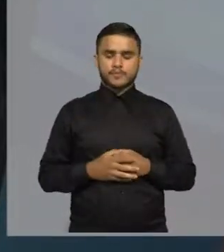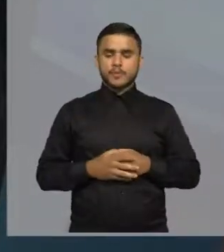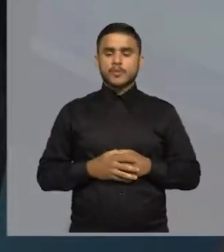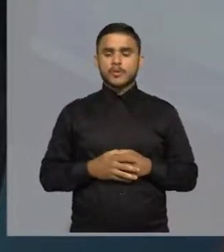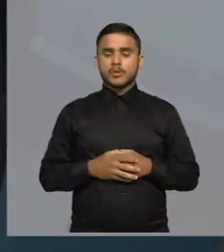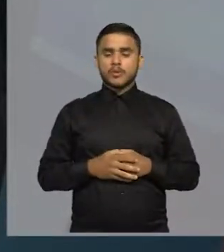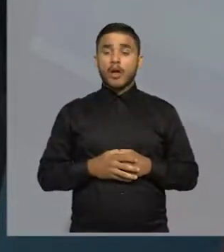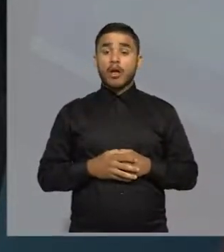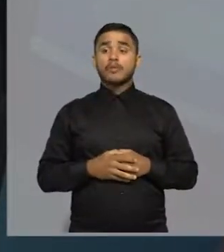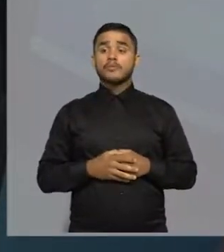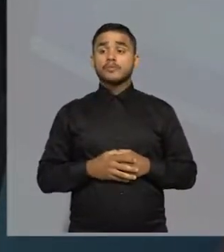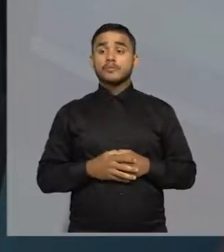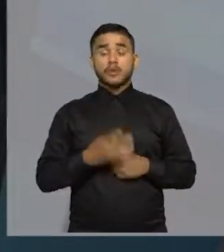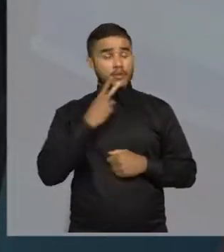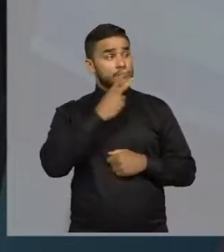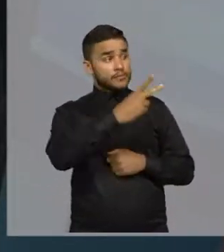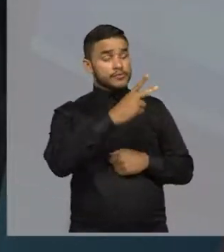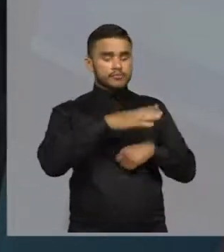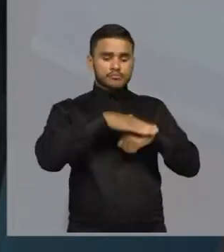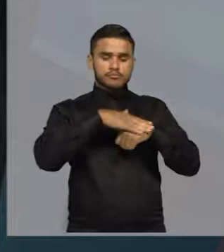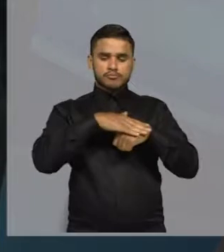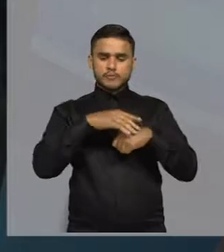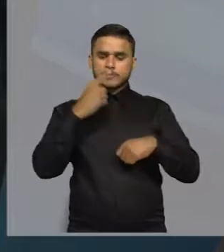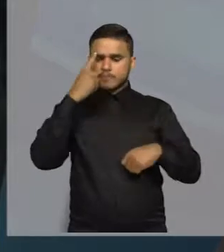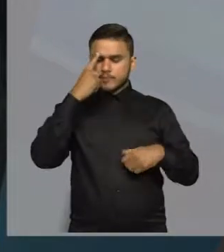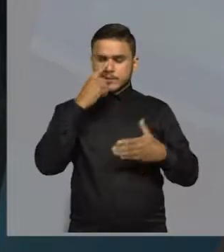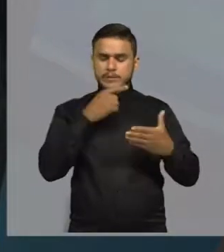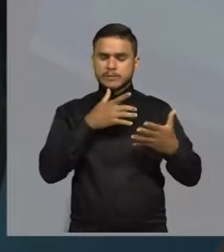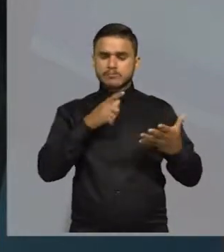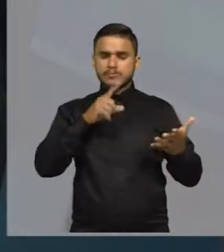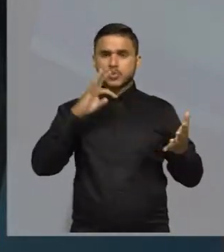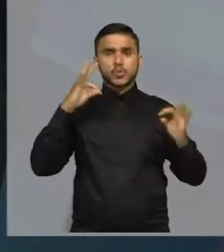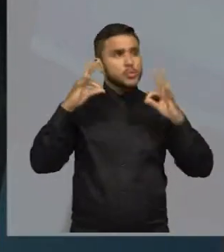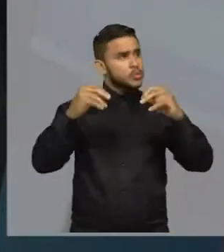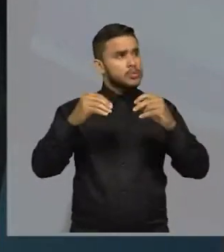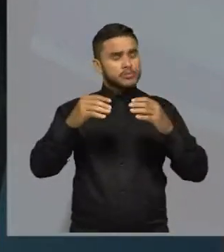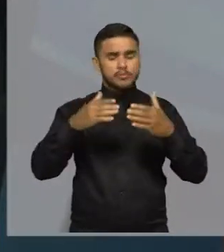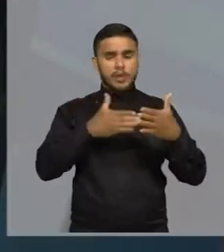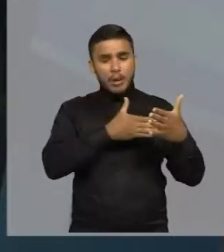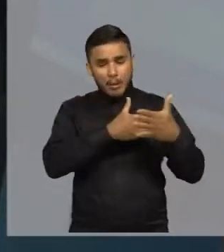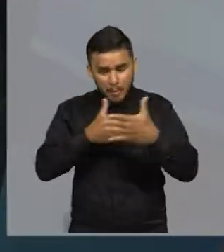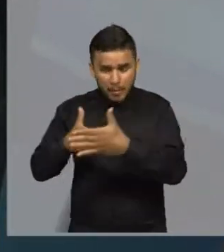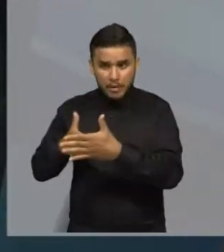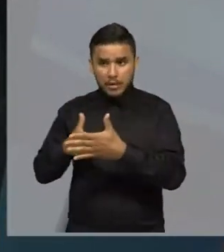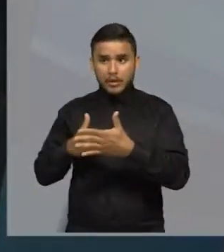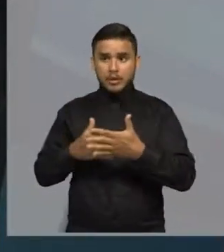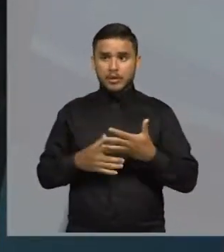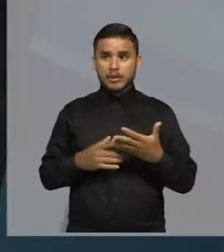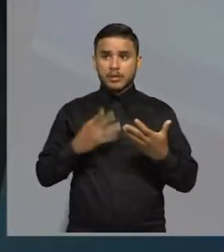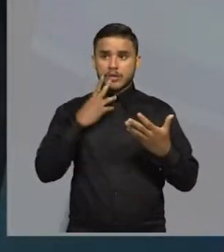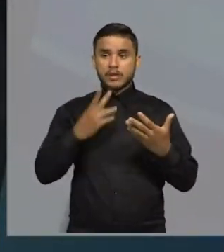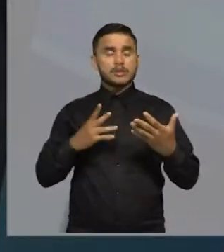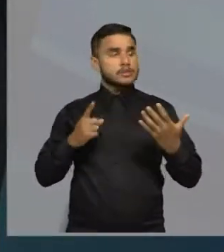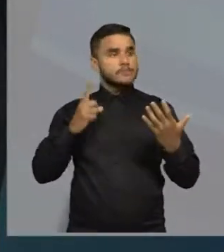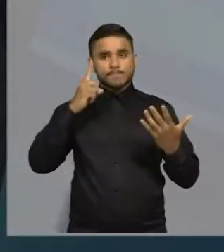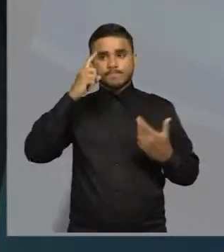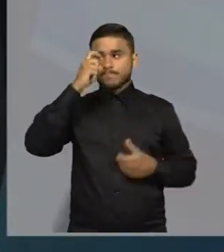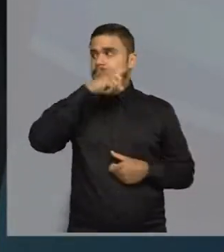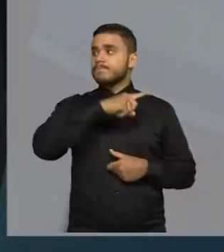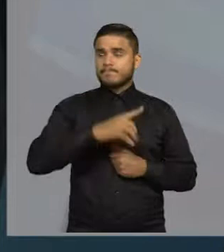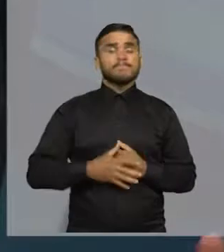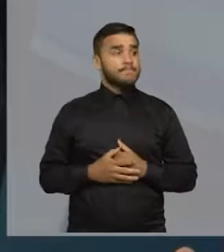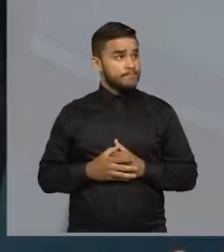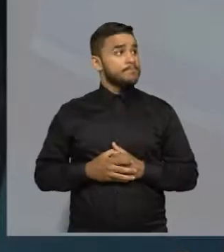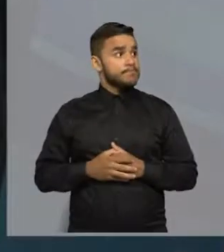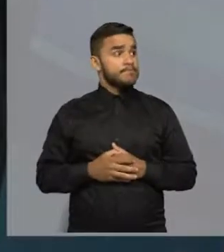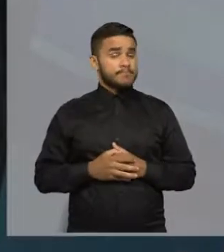há uma pedra. Mas, de fato, eu estou retificando essa declaração. Eu estou dizendo que no caminho tem uma pedreira. Quando